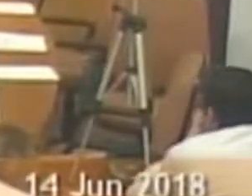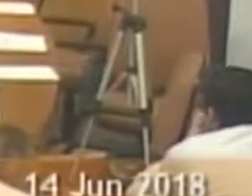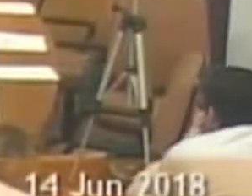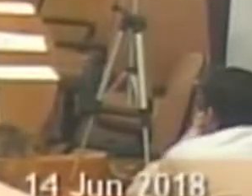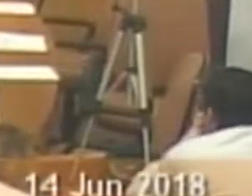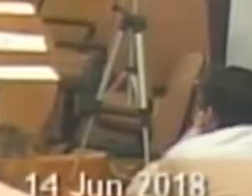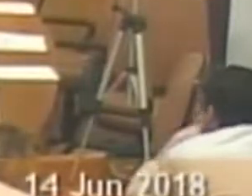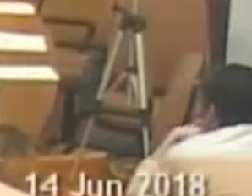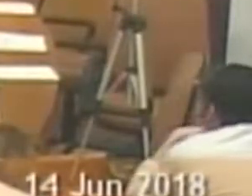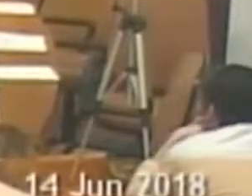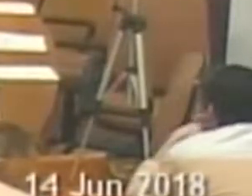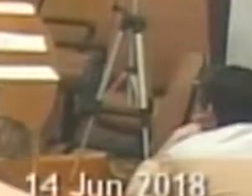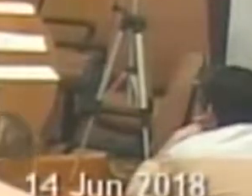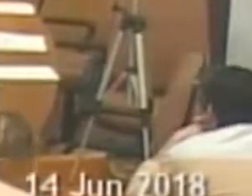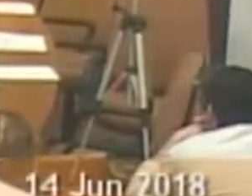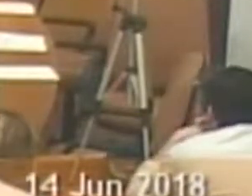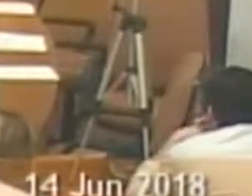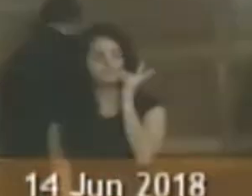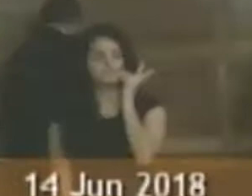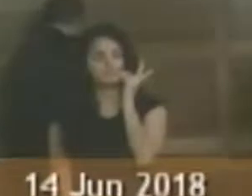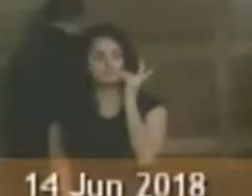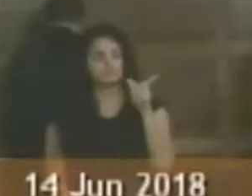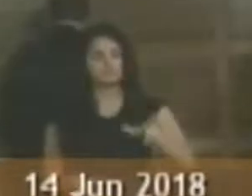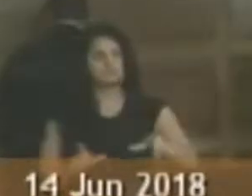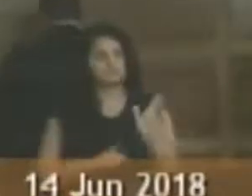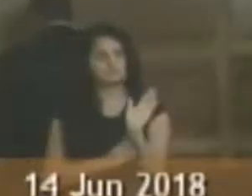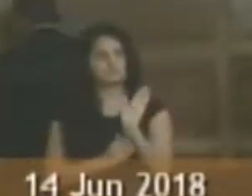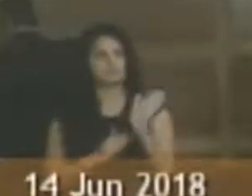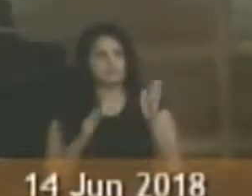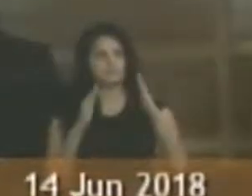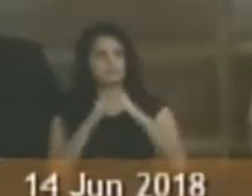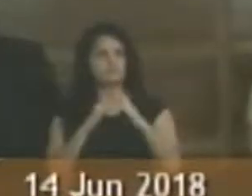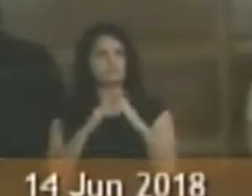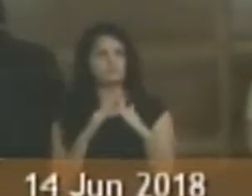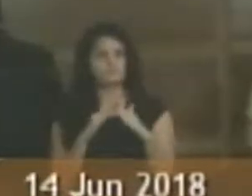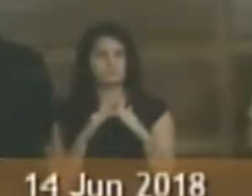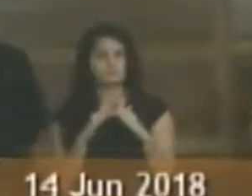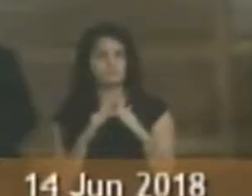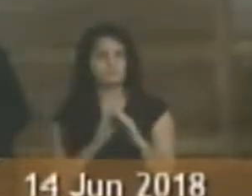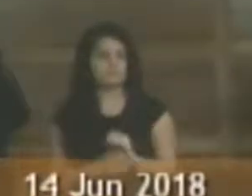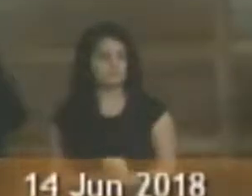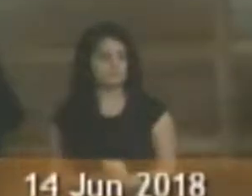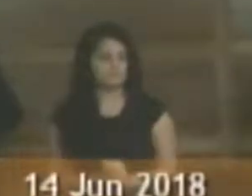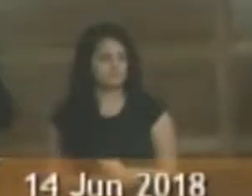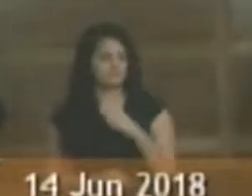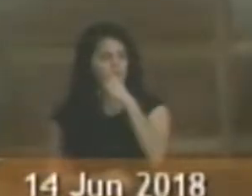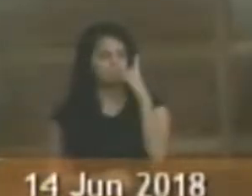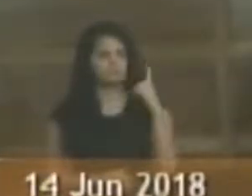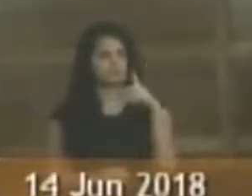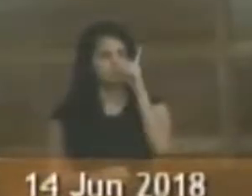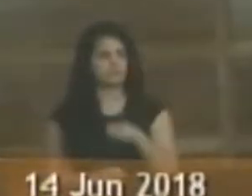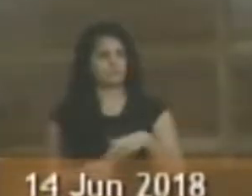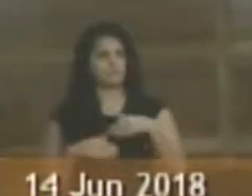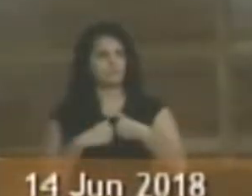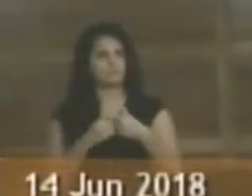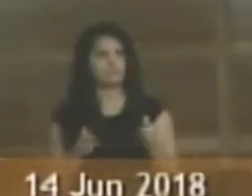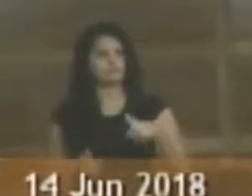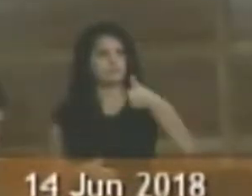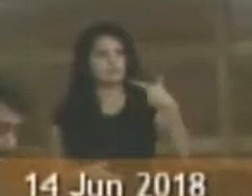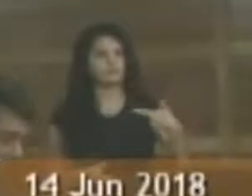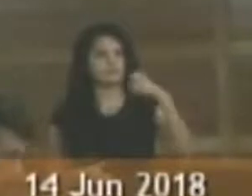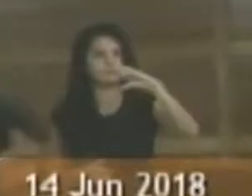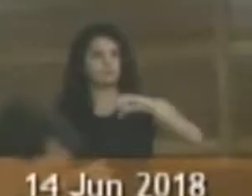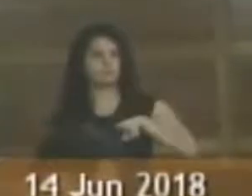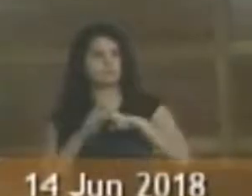Senhoras e senhores, vereadoras e vereadores, telespectadores que nos assistem pela TV Câmara, bom dia. Declaro aberta a 29ª